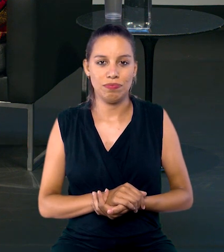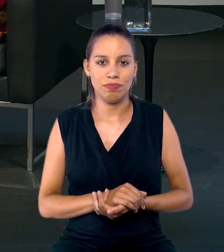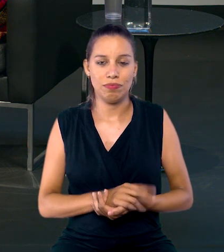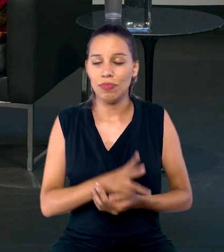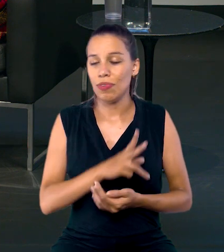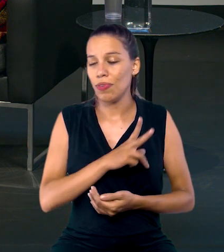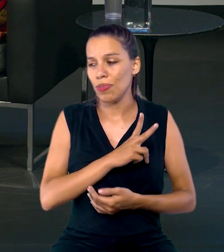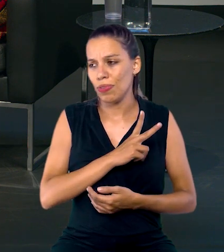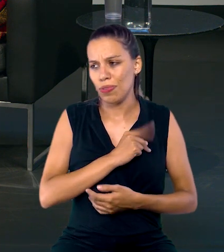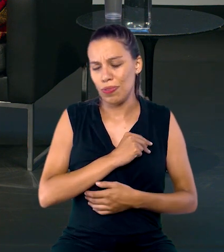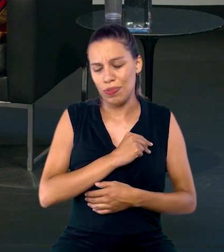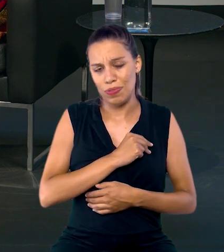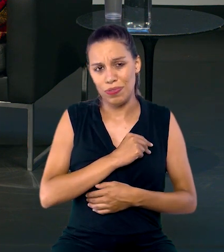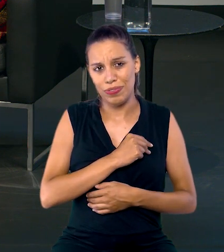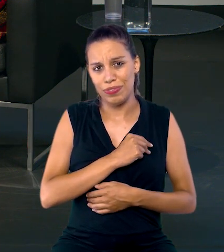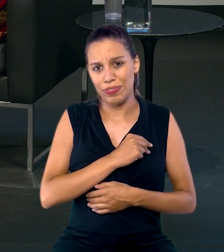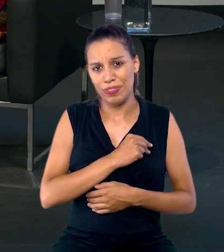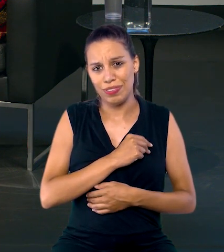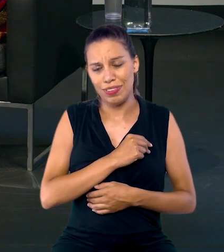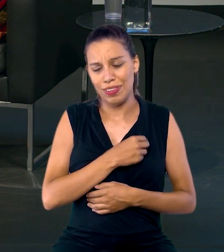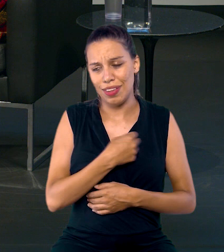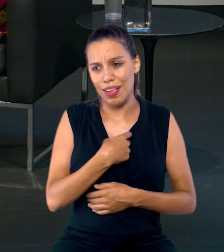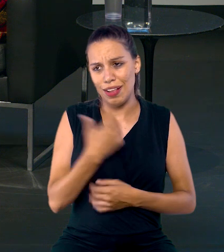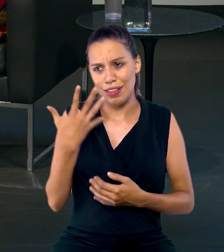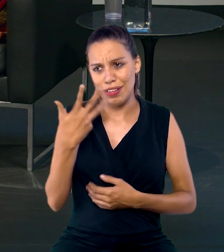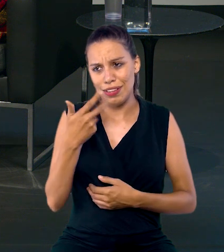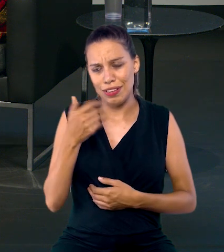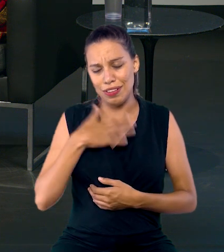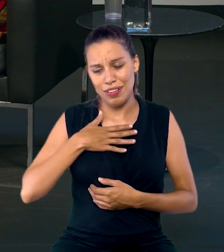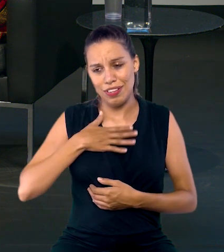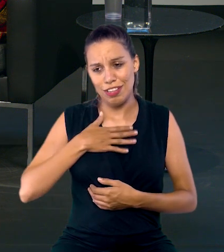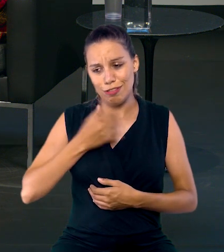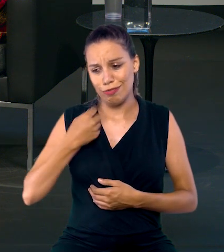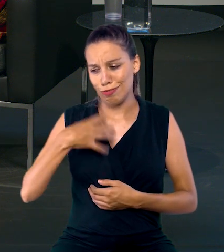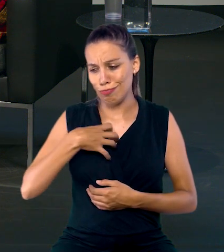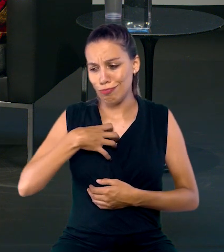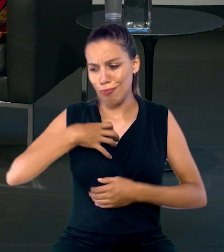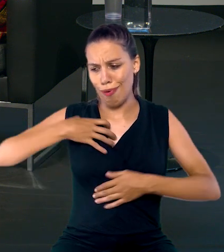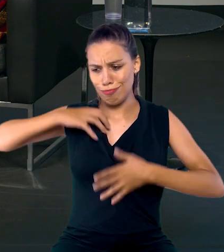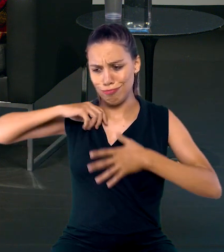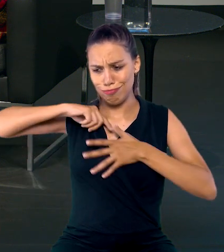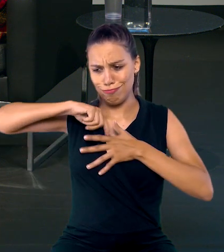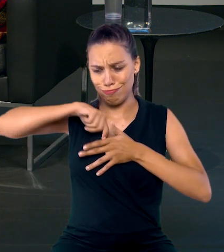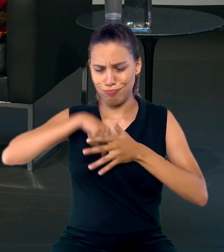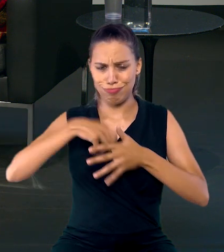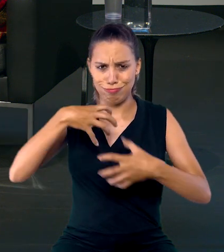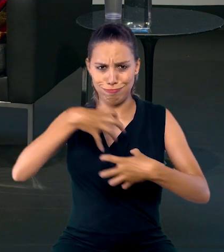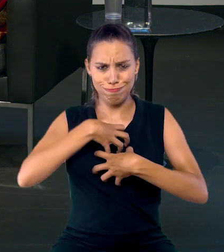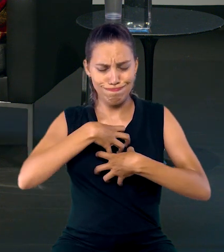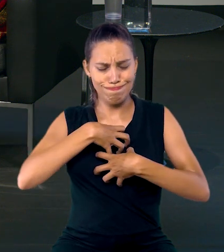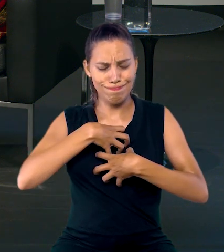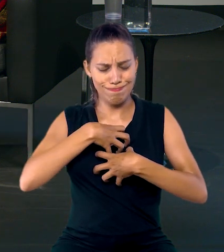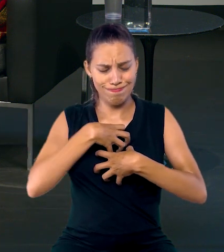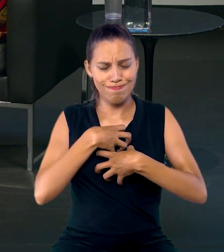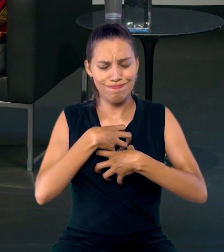Isso é imenso para mim, Geni. Muito obrigada. De forma muito profunda, assim.